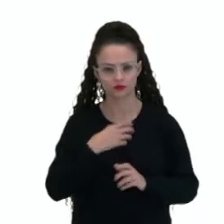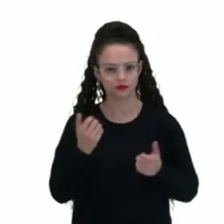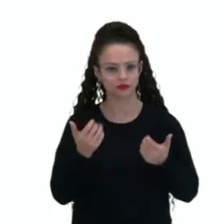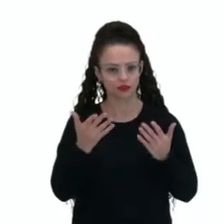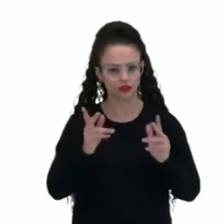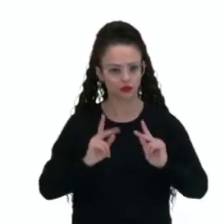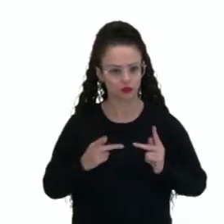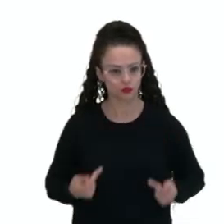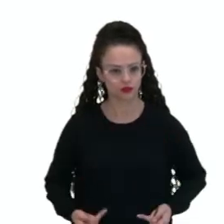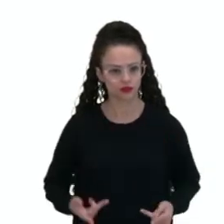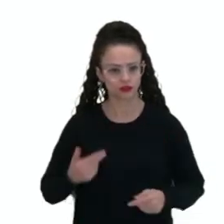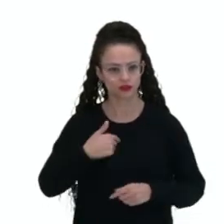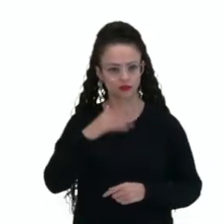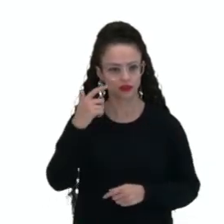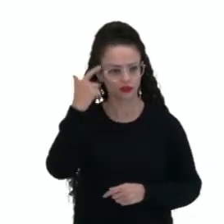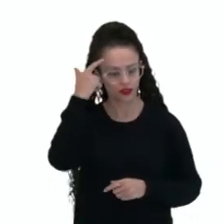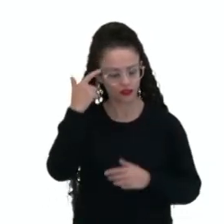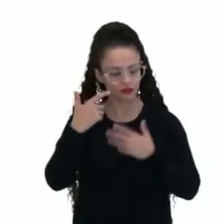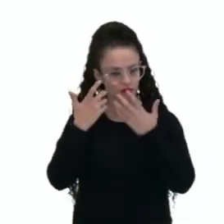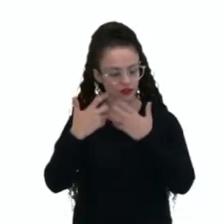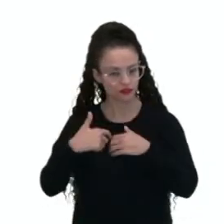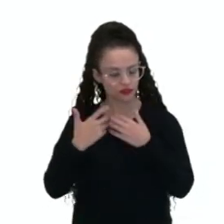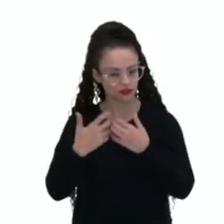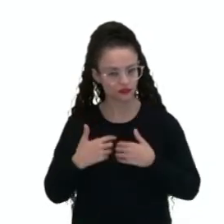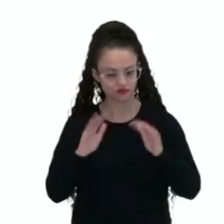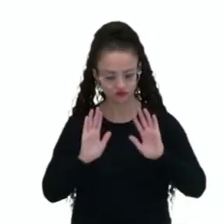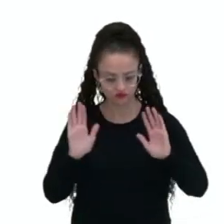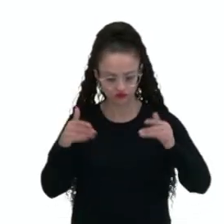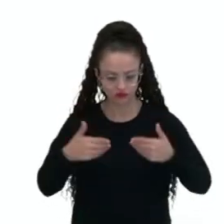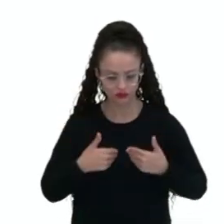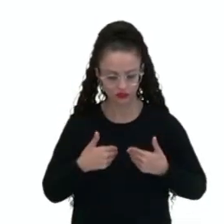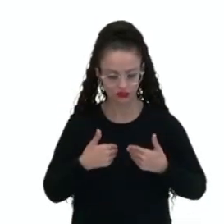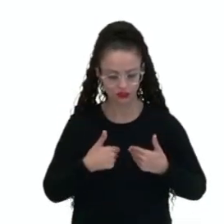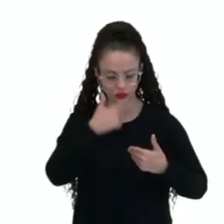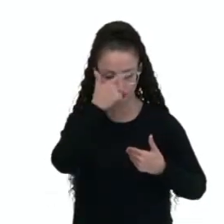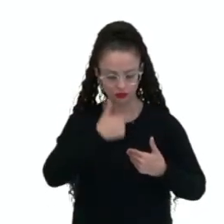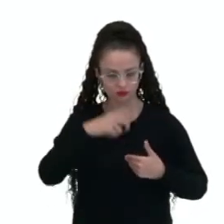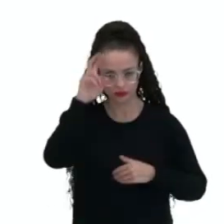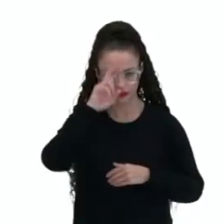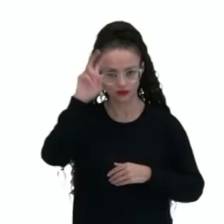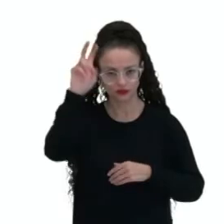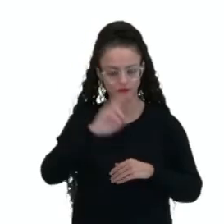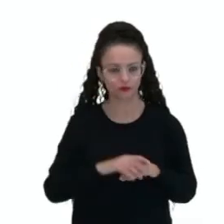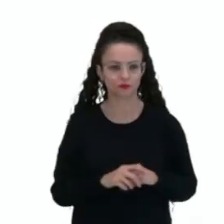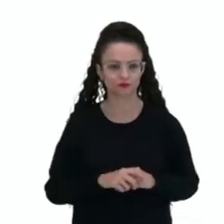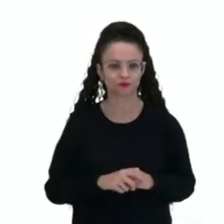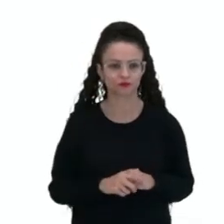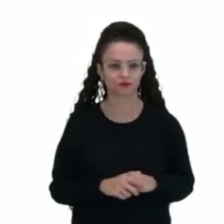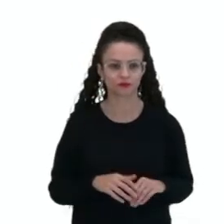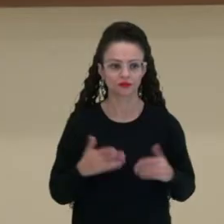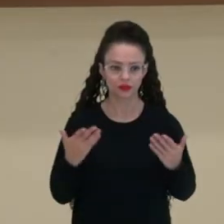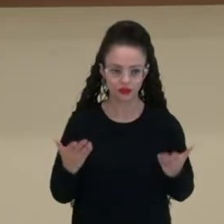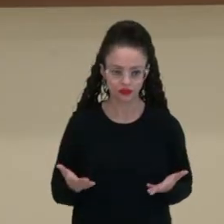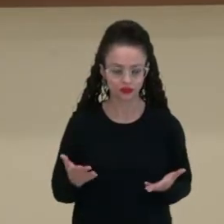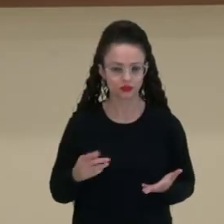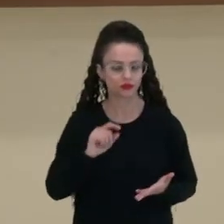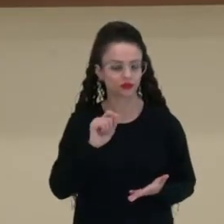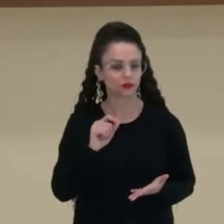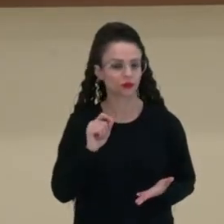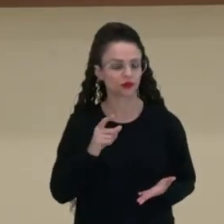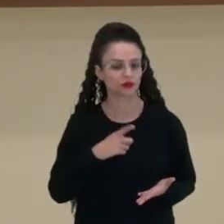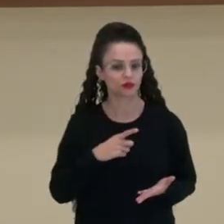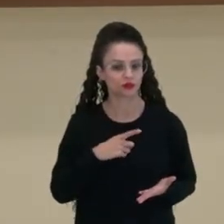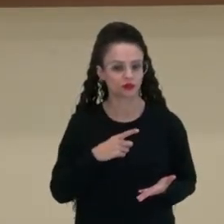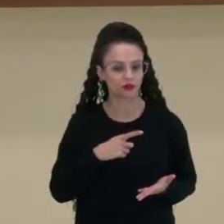humano fique mais reflexivo e volte-se para a sua formação intelectual. Com isso, eu tenho o quê?